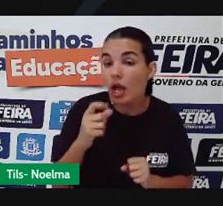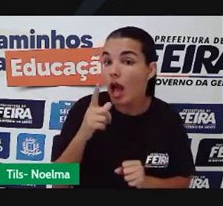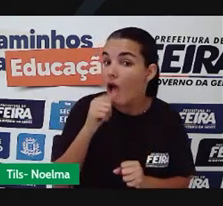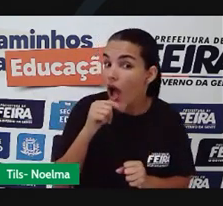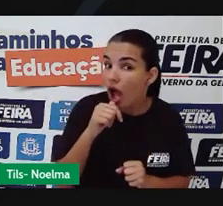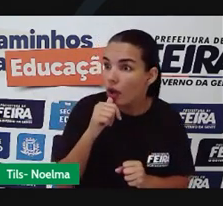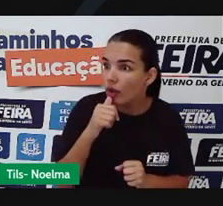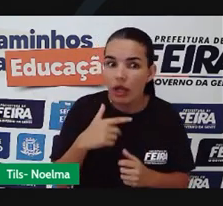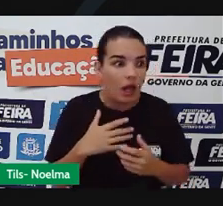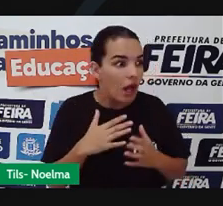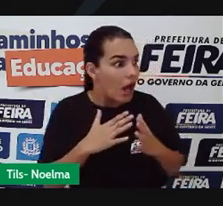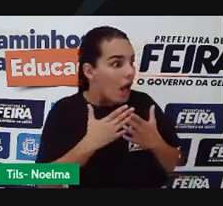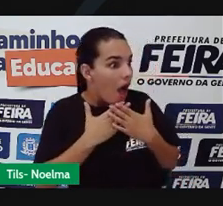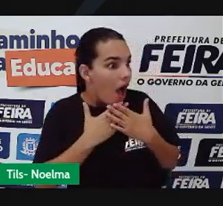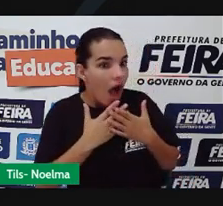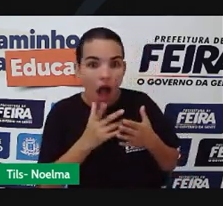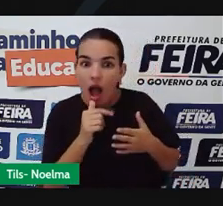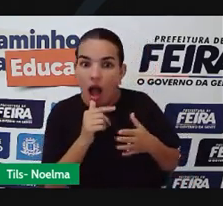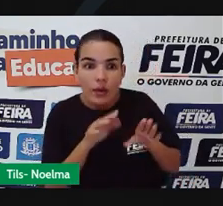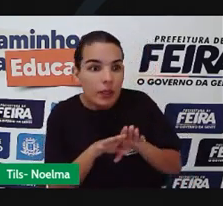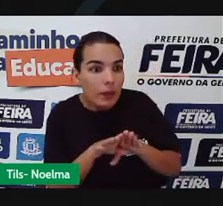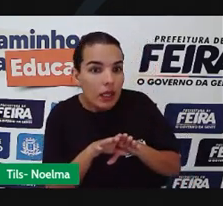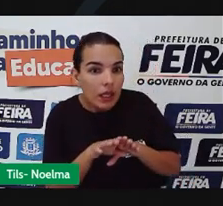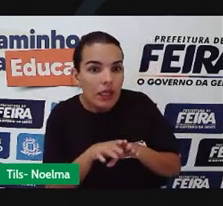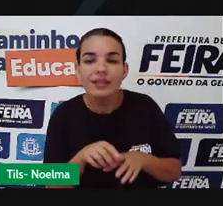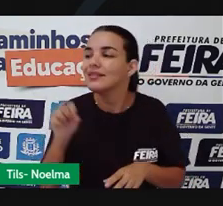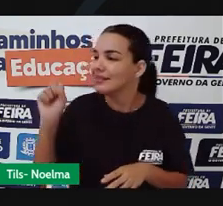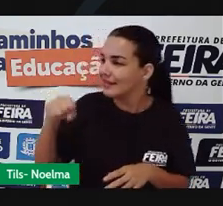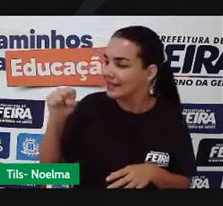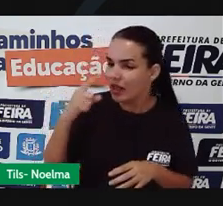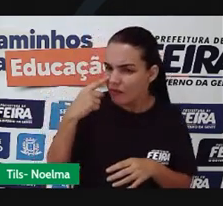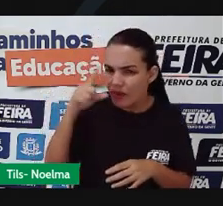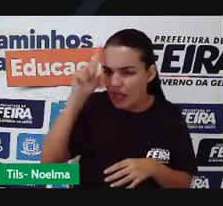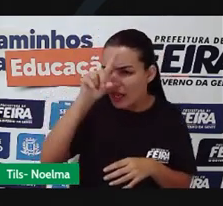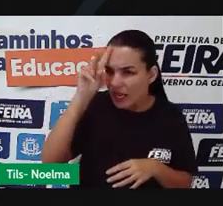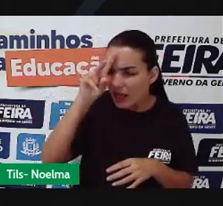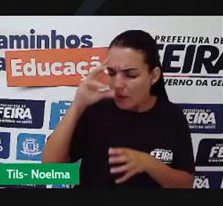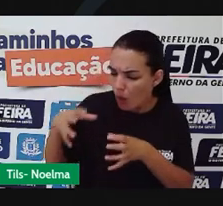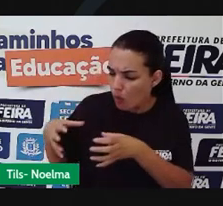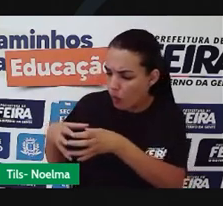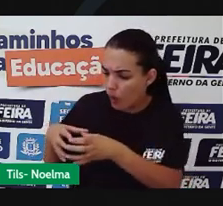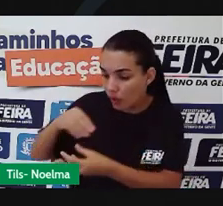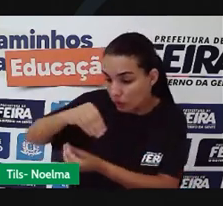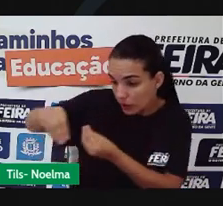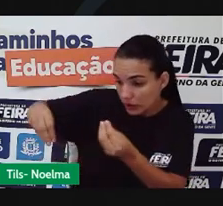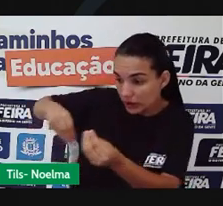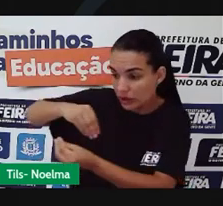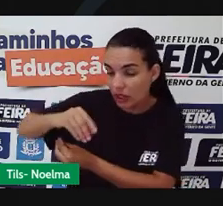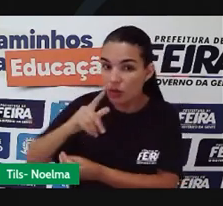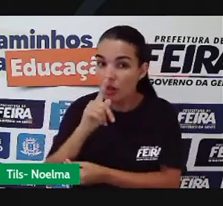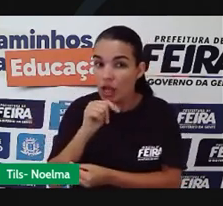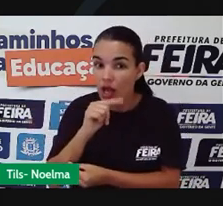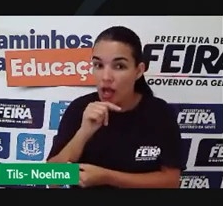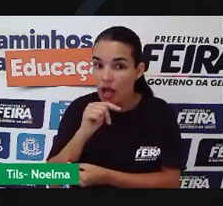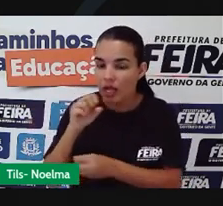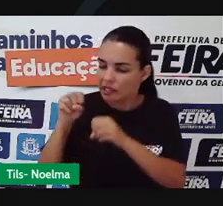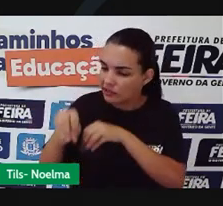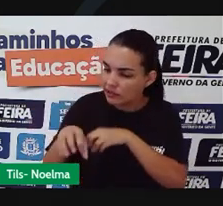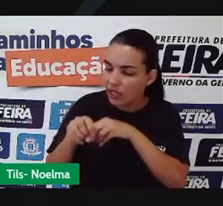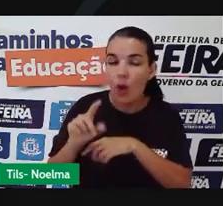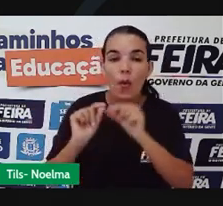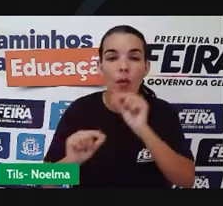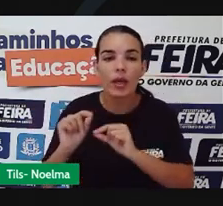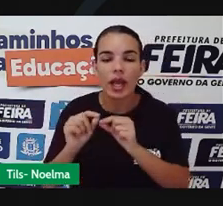Mas não é por Também quem vai quando nossa tão Barcelona o ciclo da água ensinamos que eu vou cortar o capitão